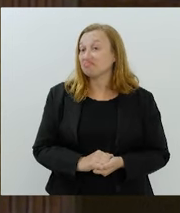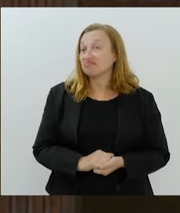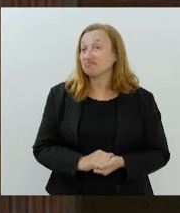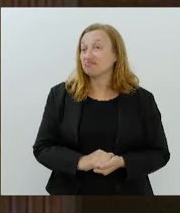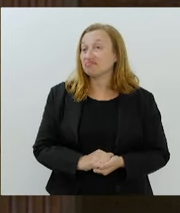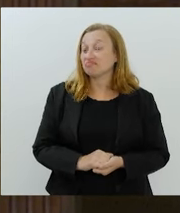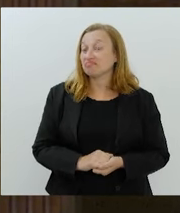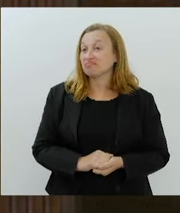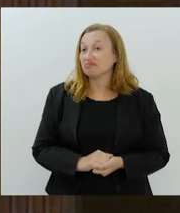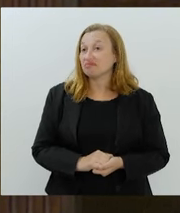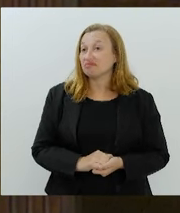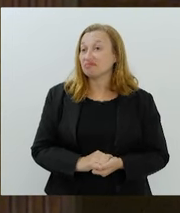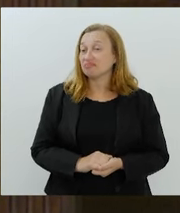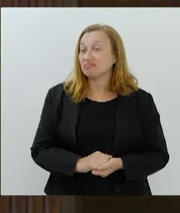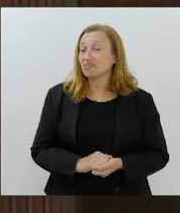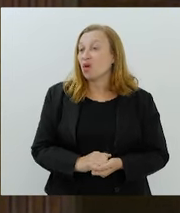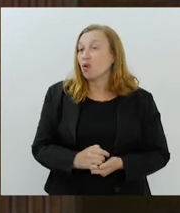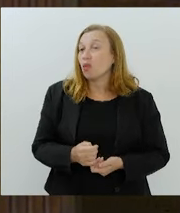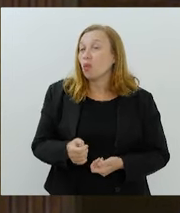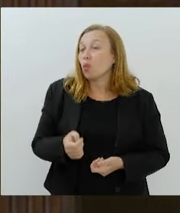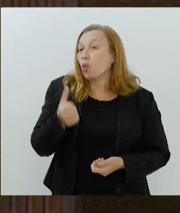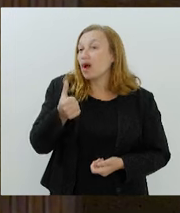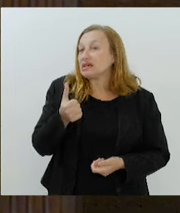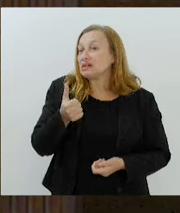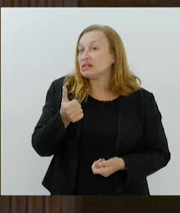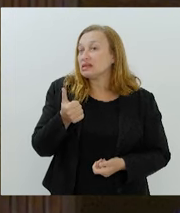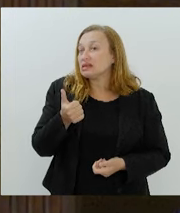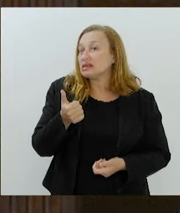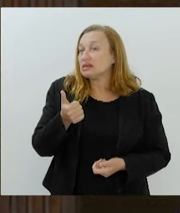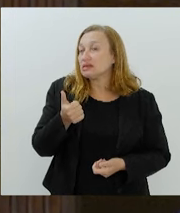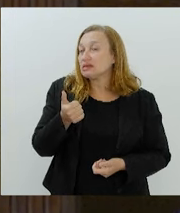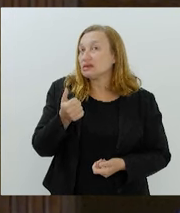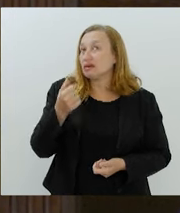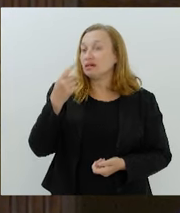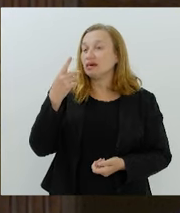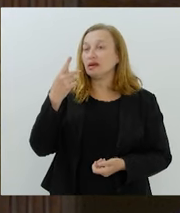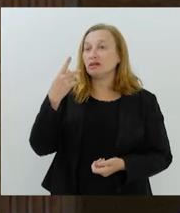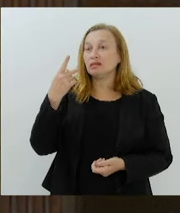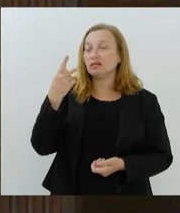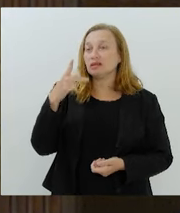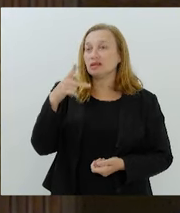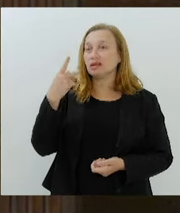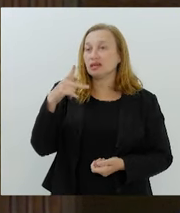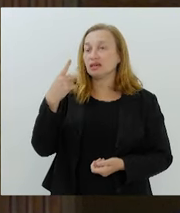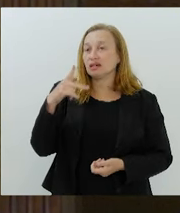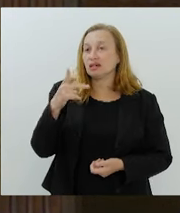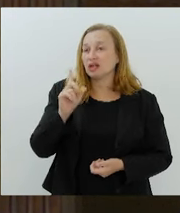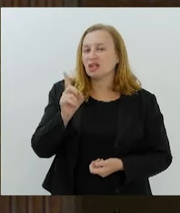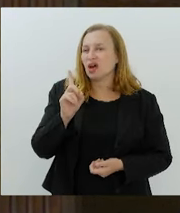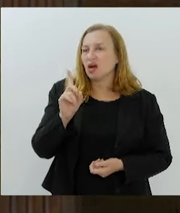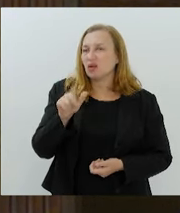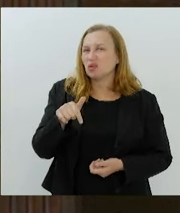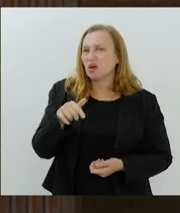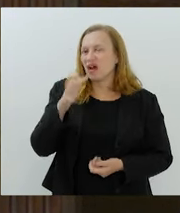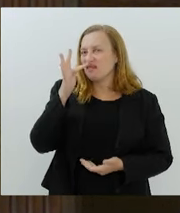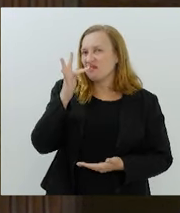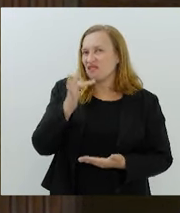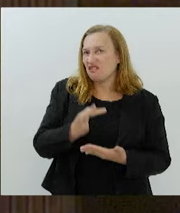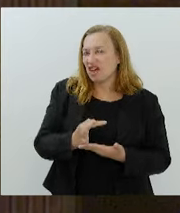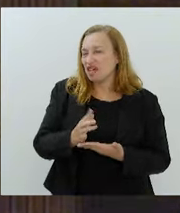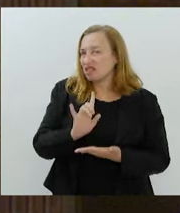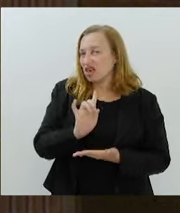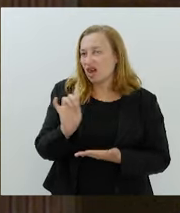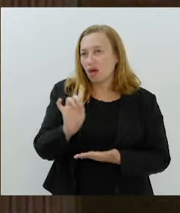que é quase uma pregação, não de uma fé, não